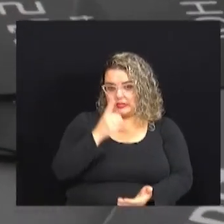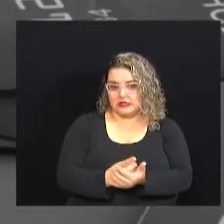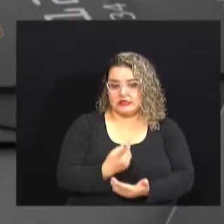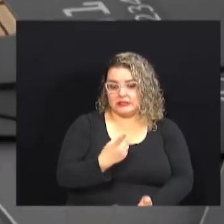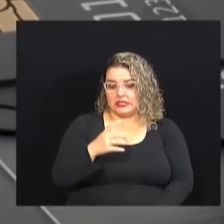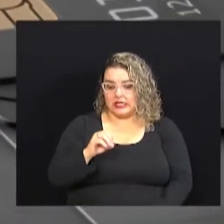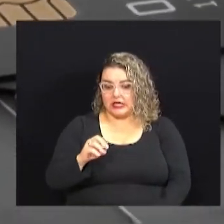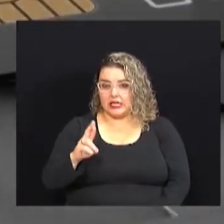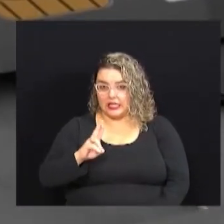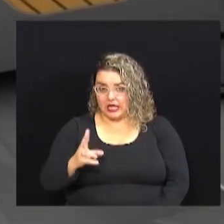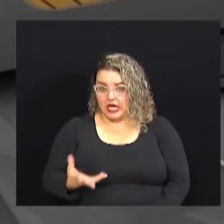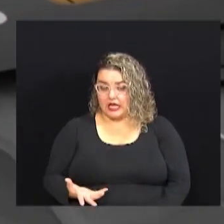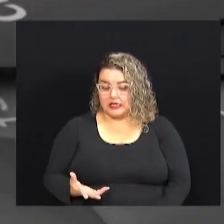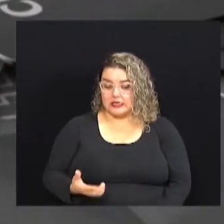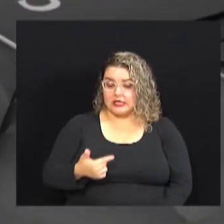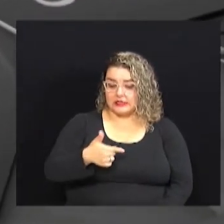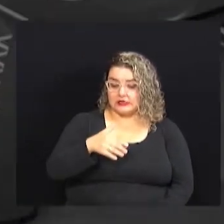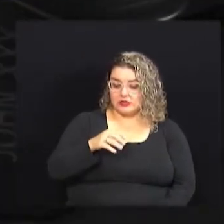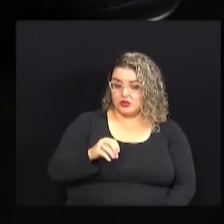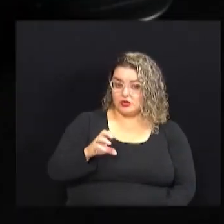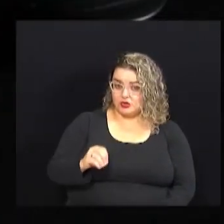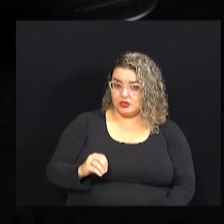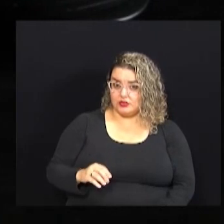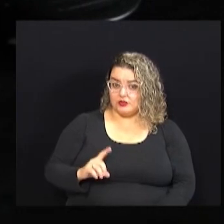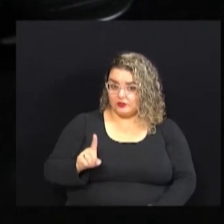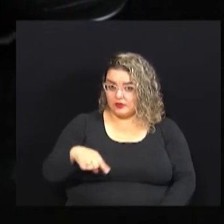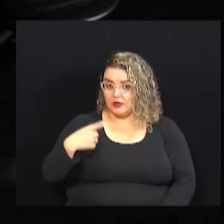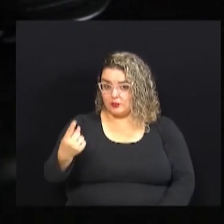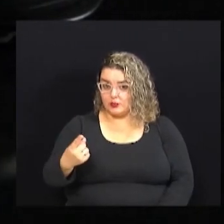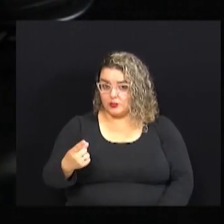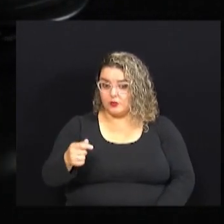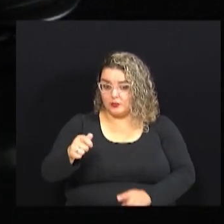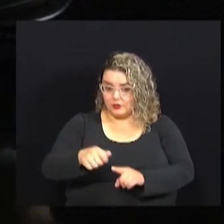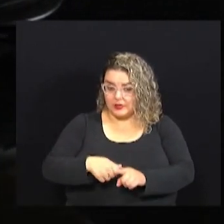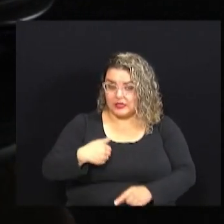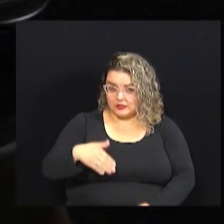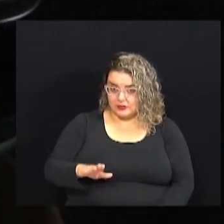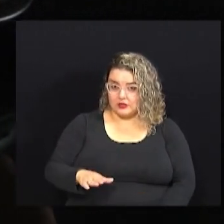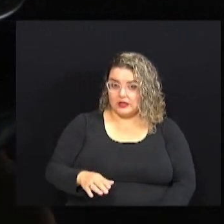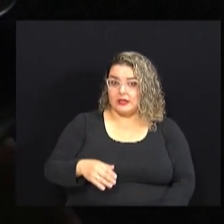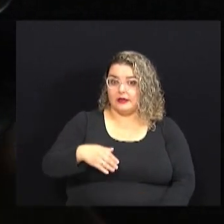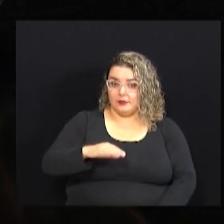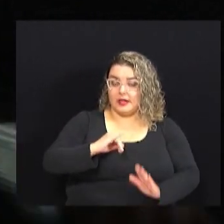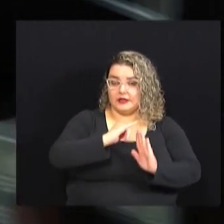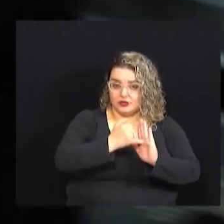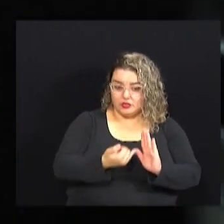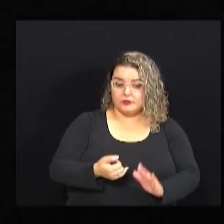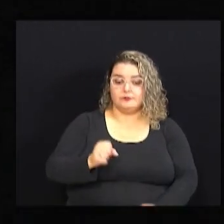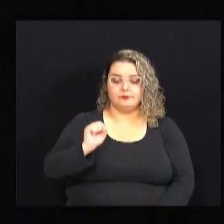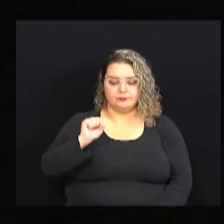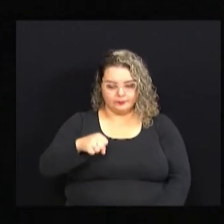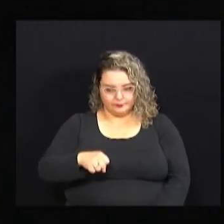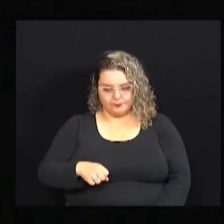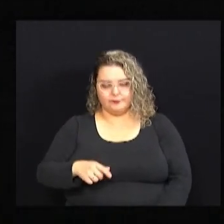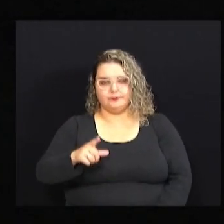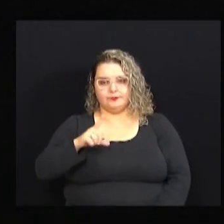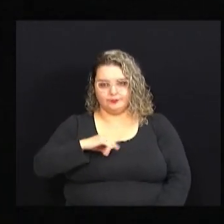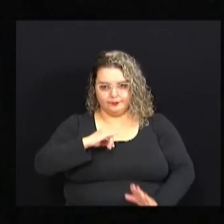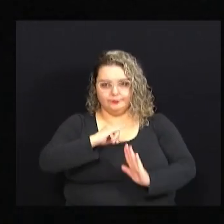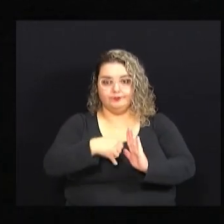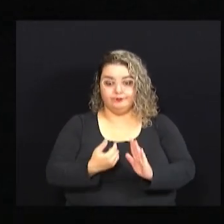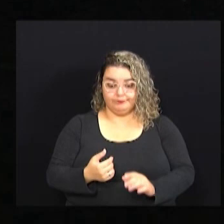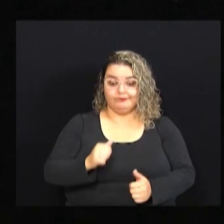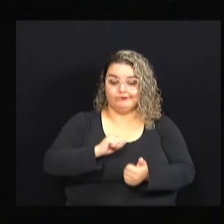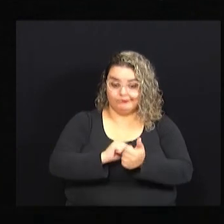pagar R$100. Esses R$200 vai para a fatura seguinte, mas tem os juros em cima. Né? Tem os juros em cima e ele